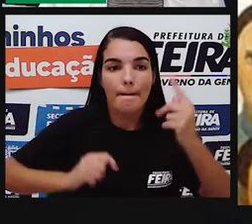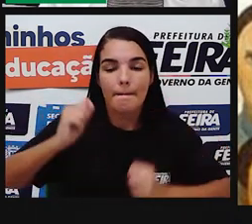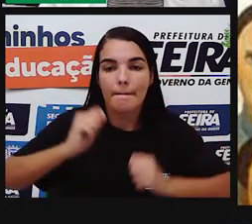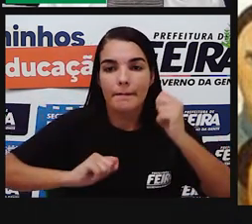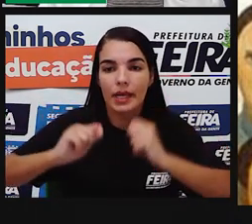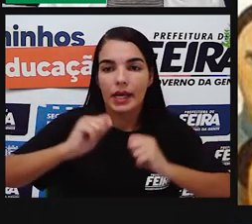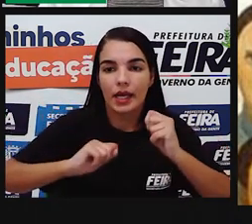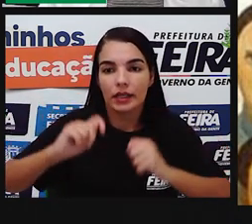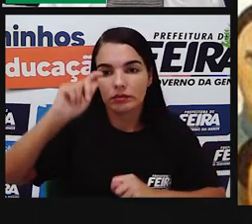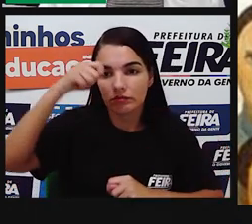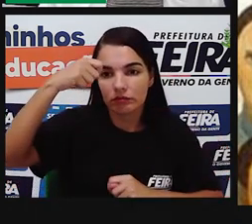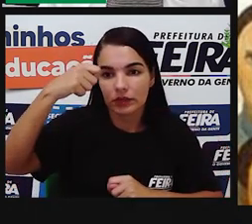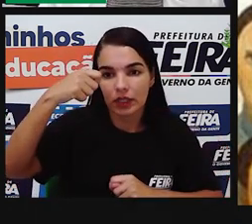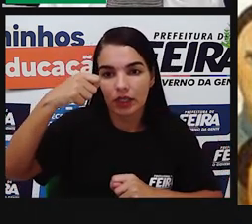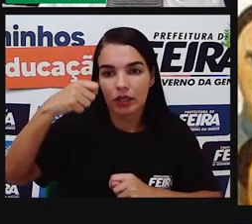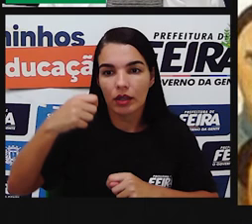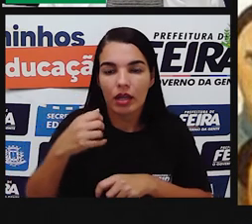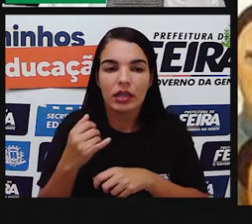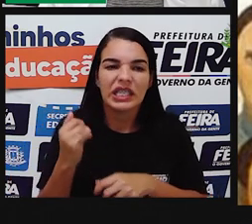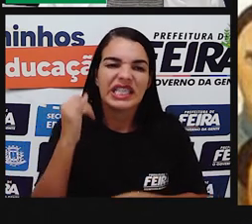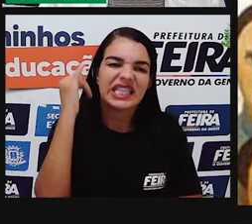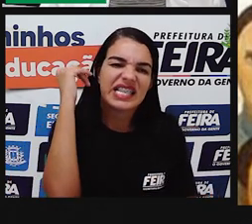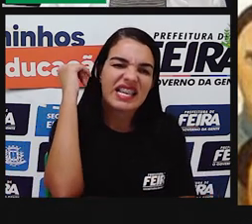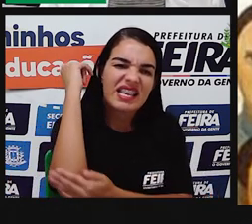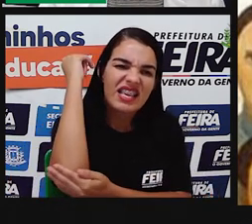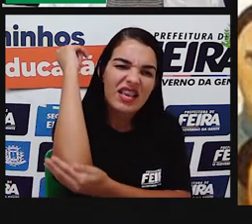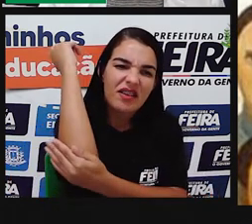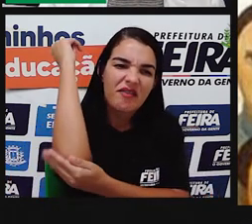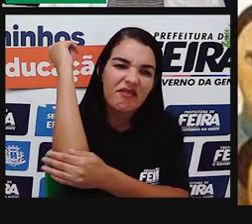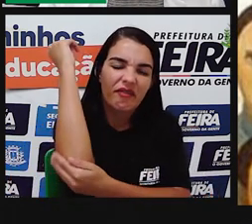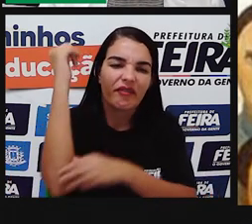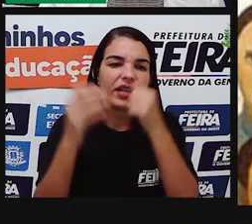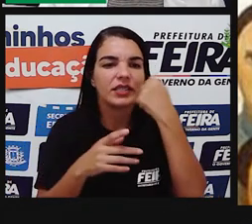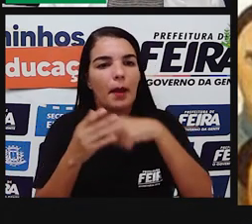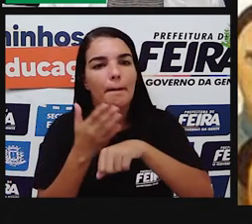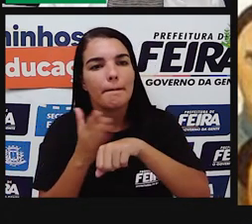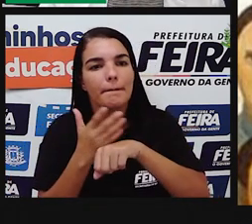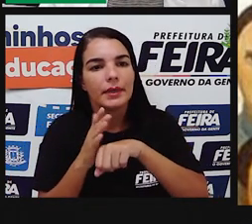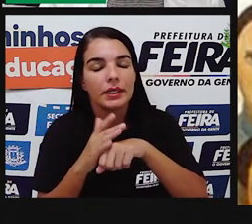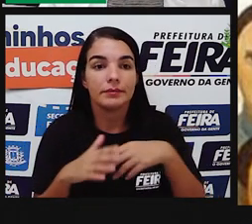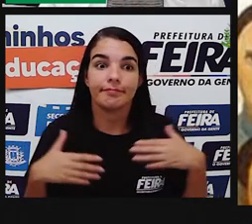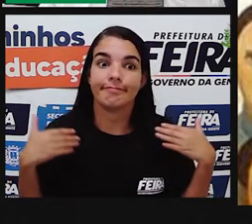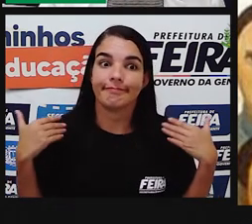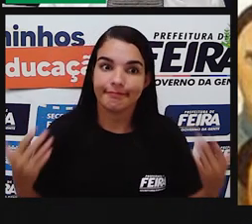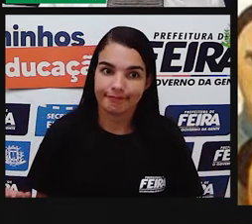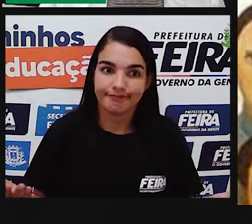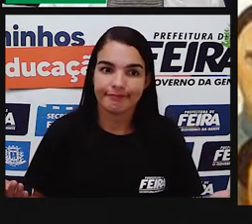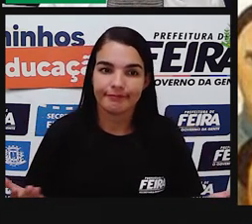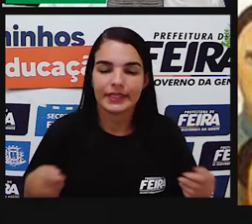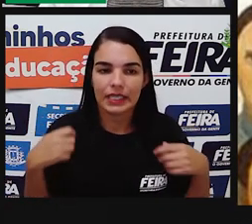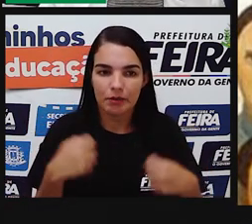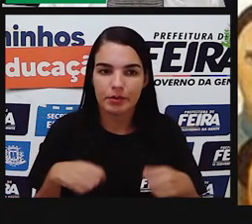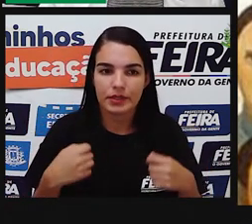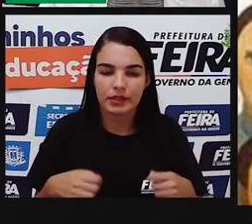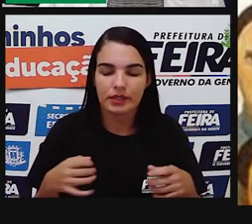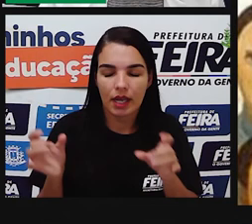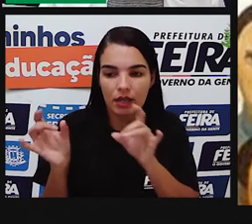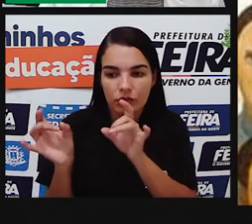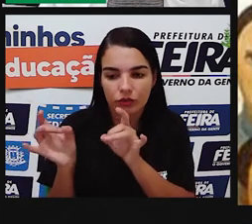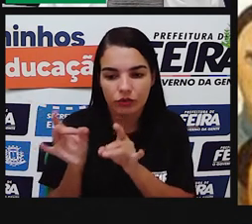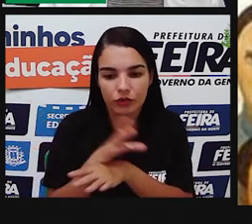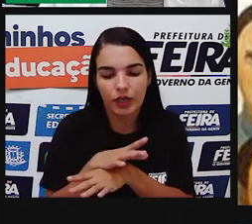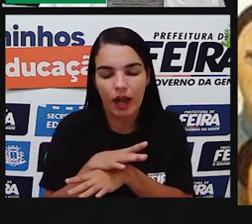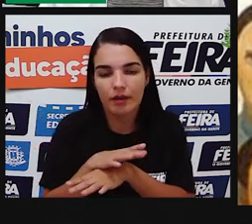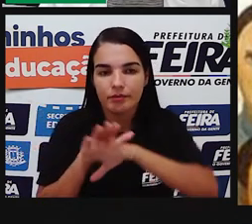denegrir, inveja branca. É a dica que eu deixo para vocês, para que vocês enriqueçam o conhecimento